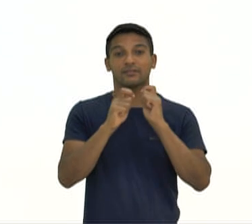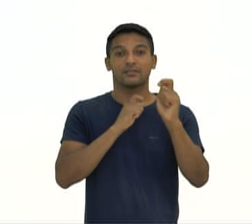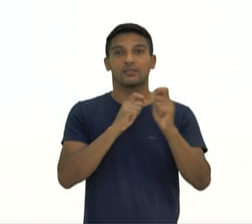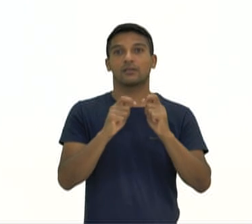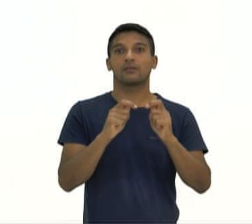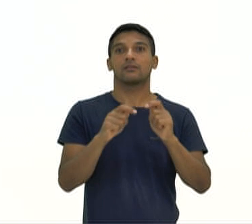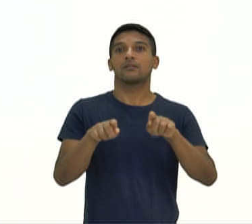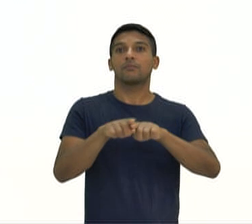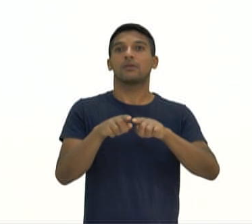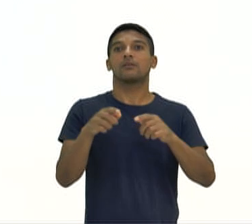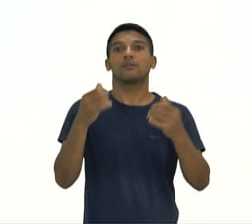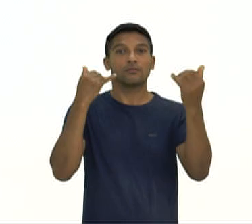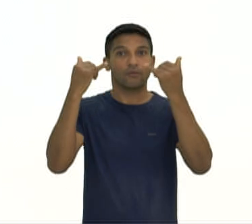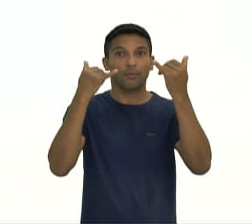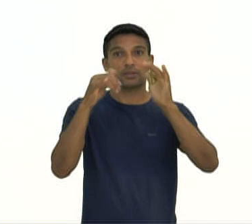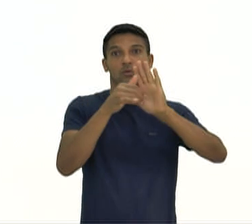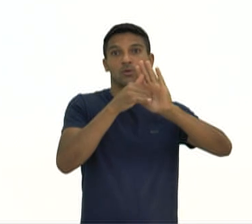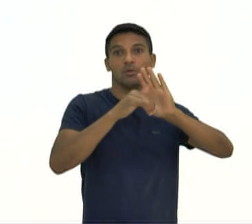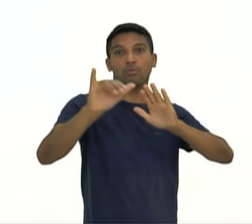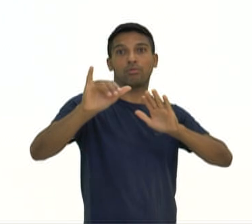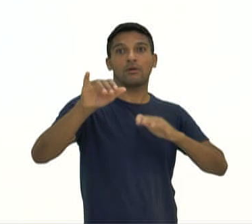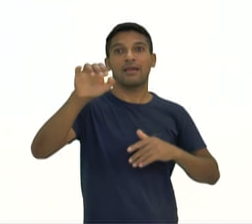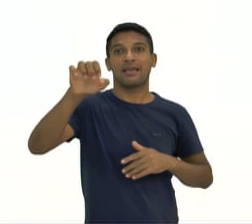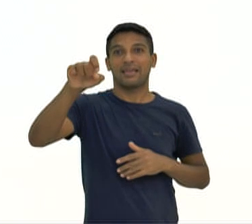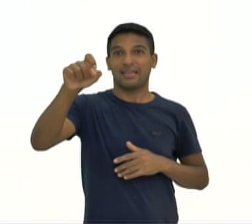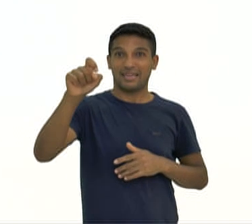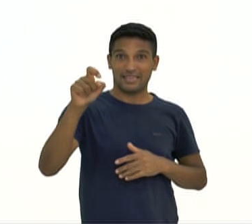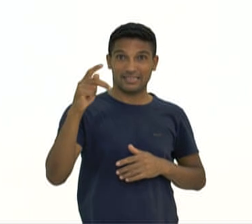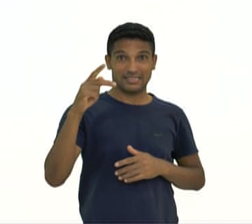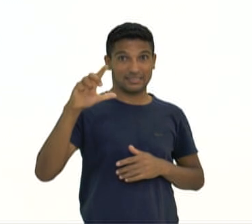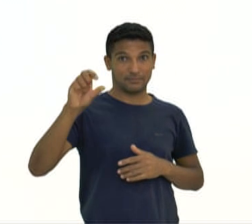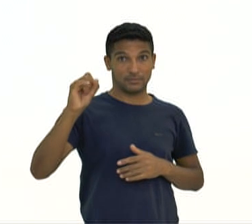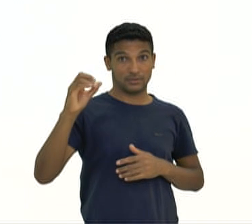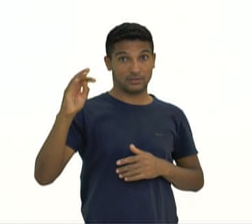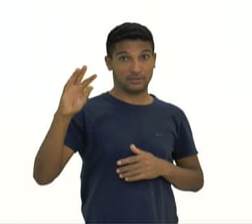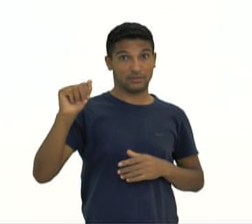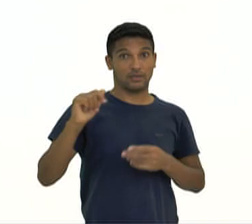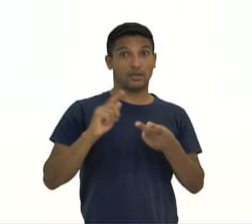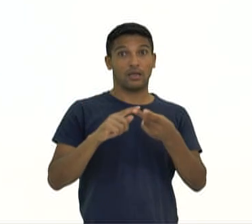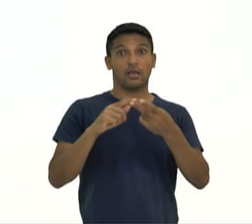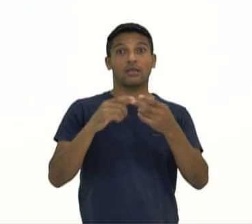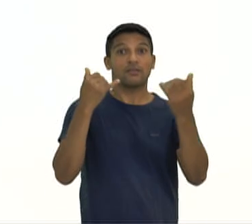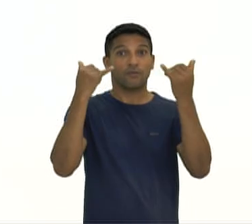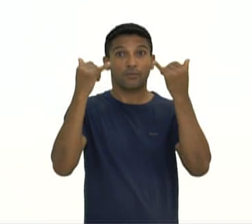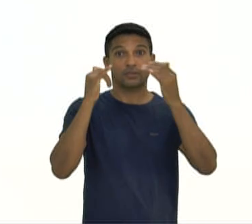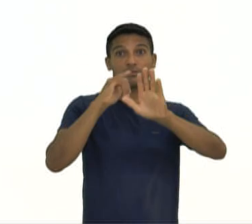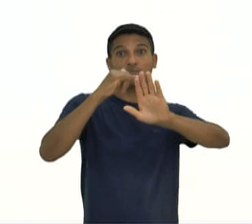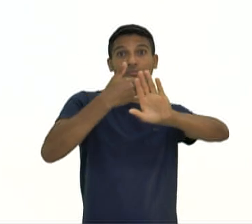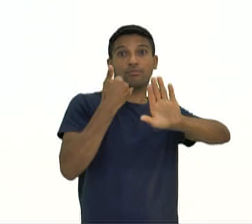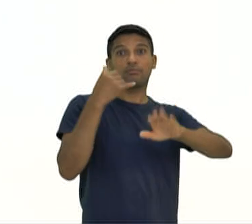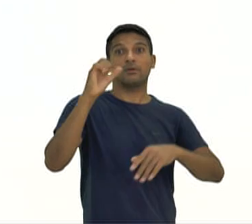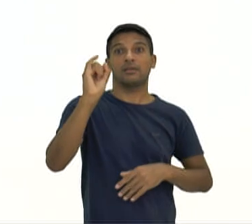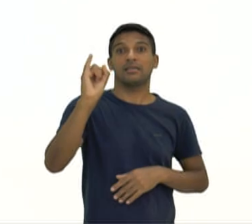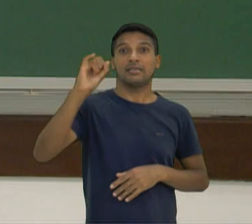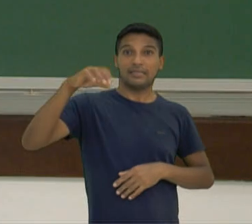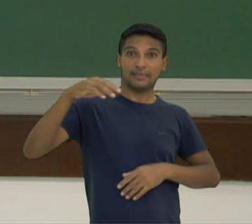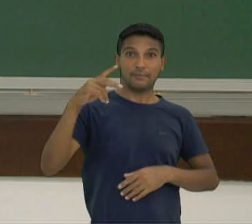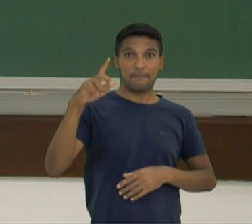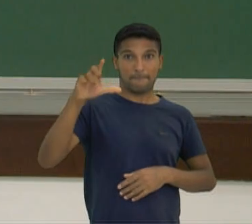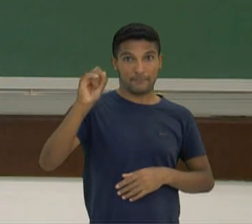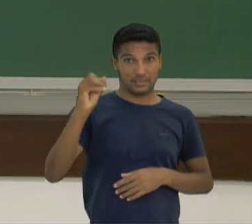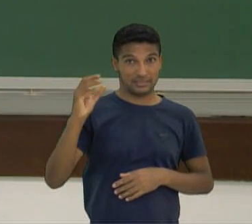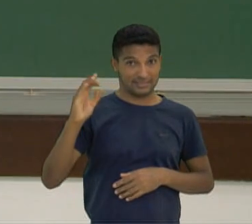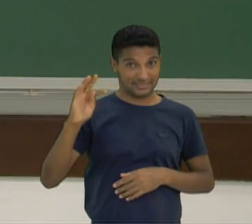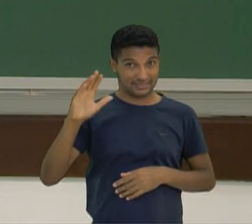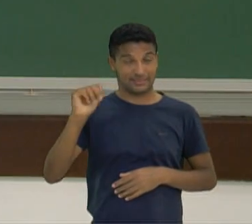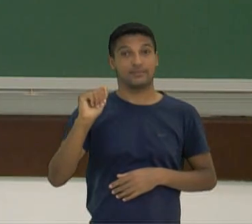e argumentos, e também seus elementos de composição. Isso mesmo, vimos o assunto, a temática e